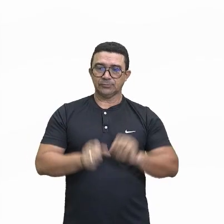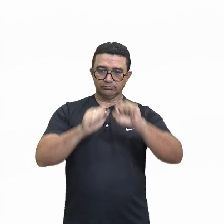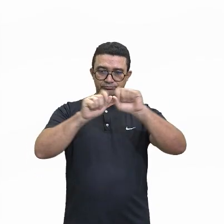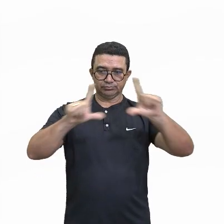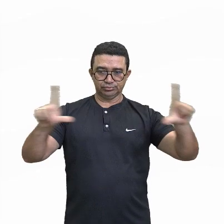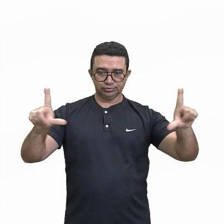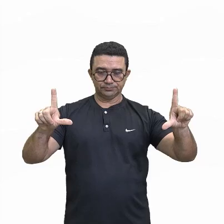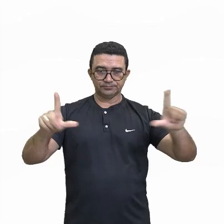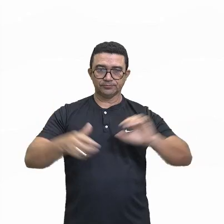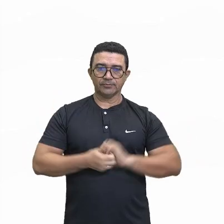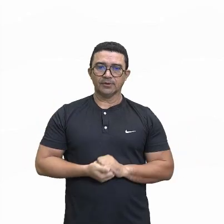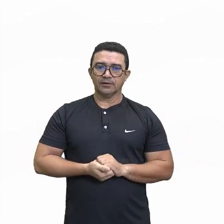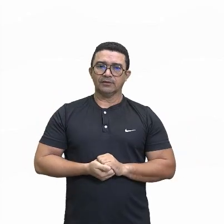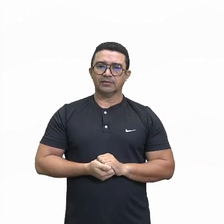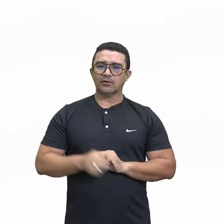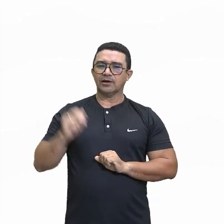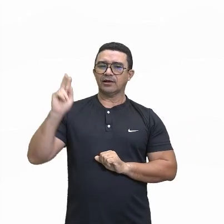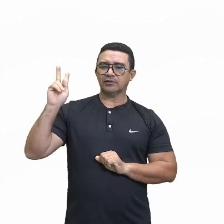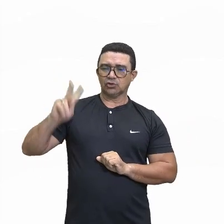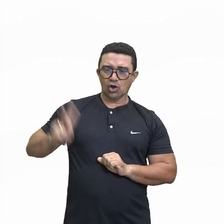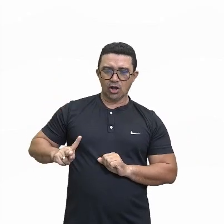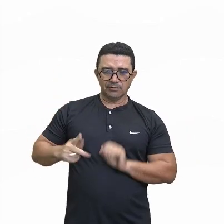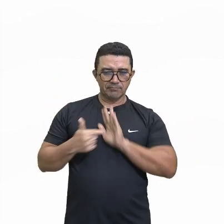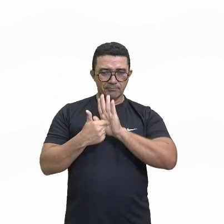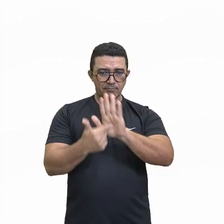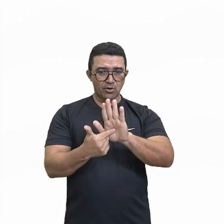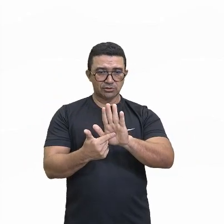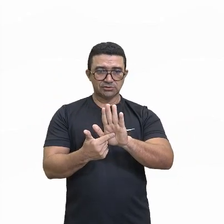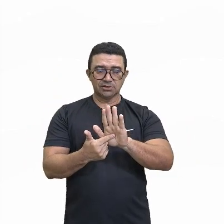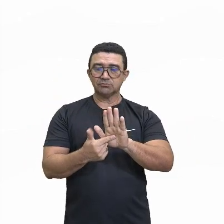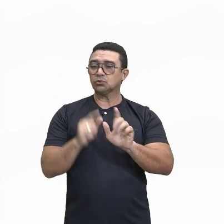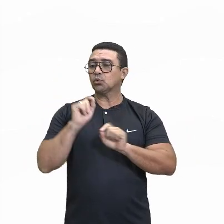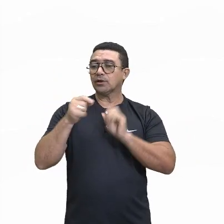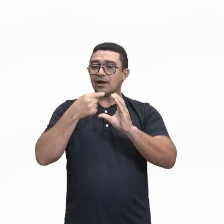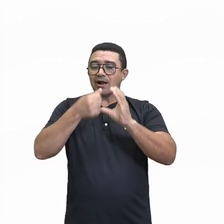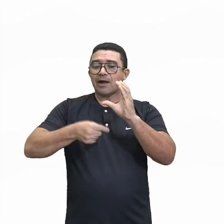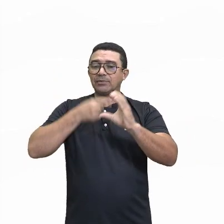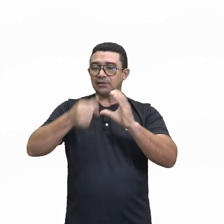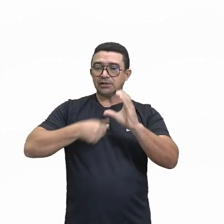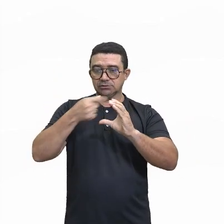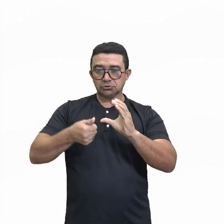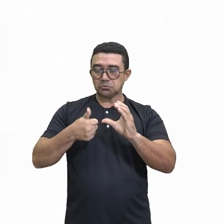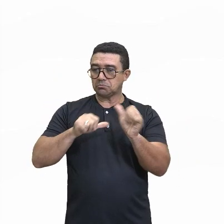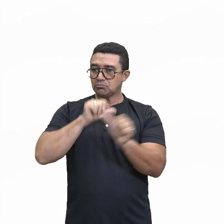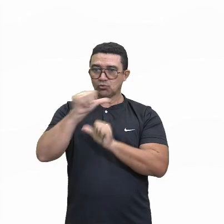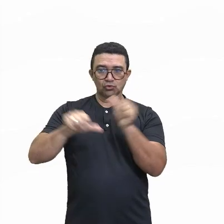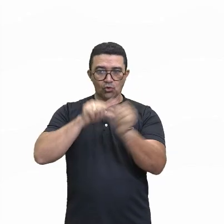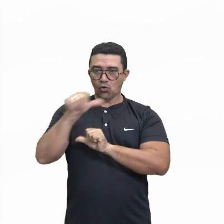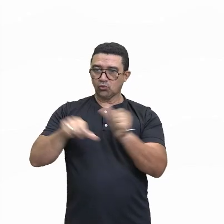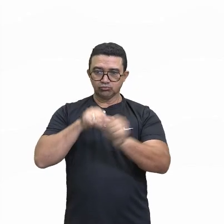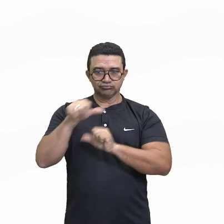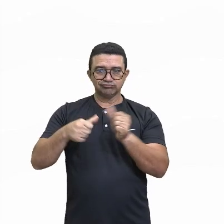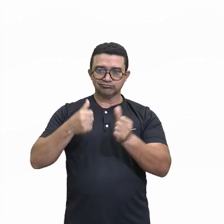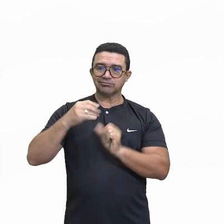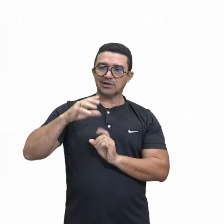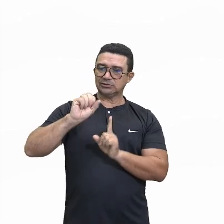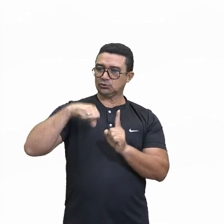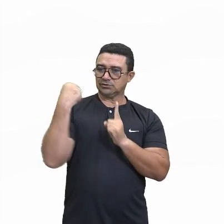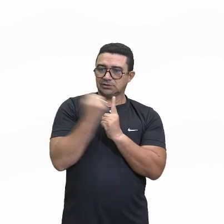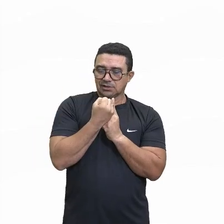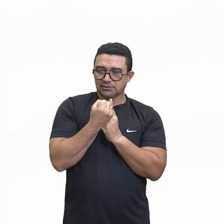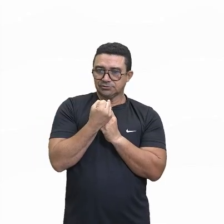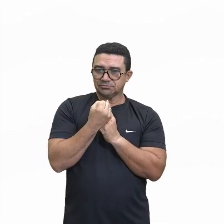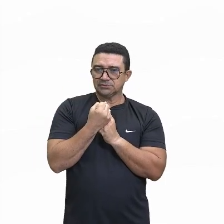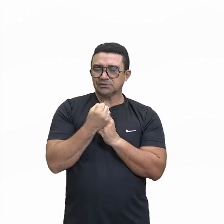humanidade, a lógica capitalista, ela de certa forma mudou a dinâmica da sociedade. Imagina como era o mundo